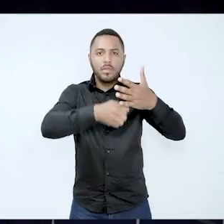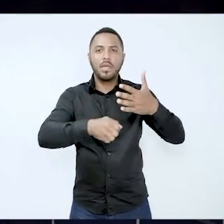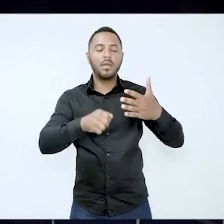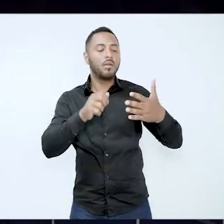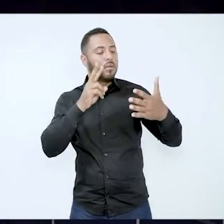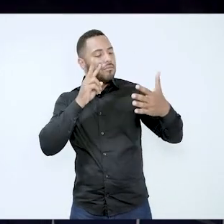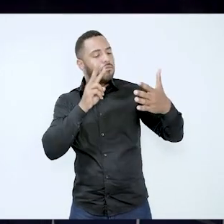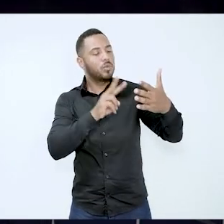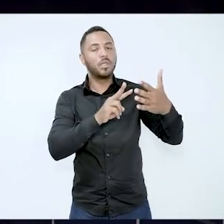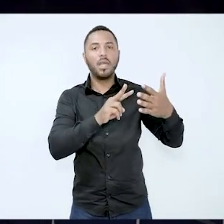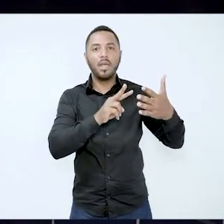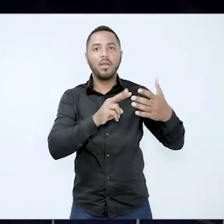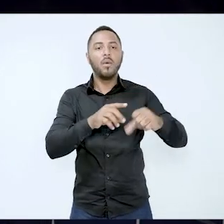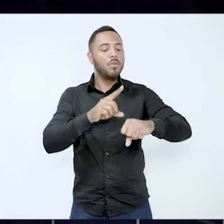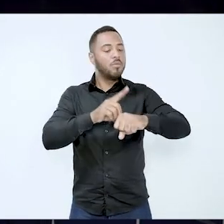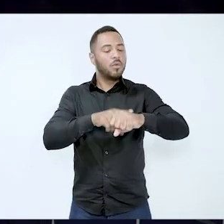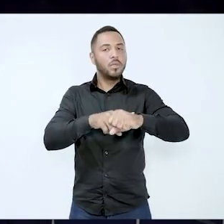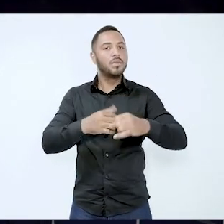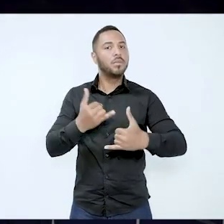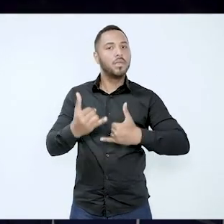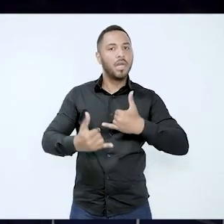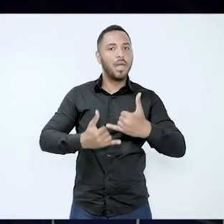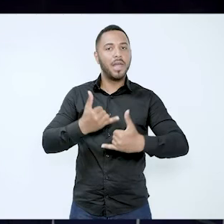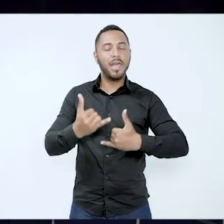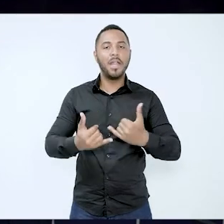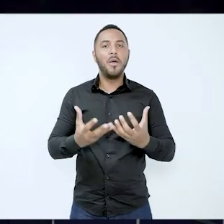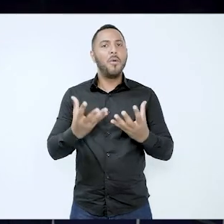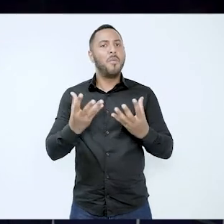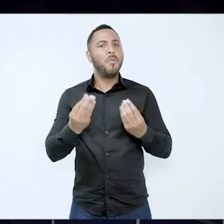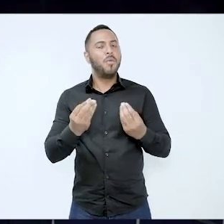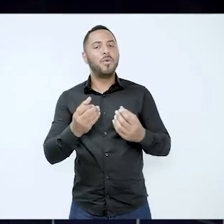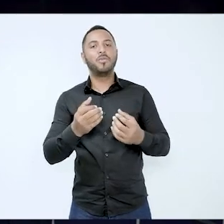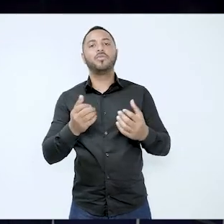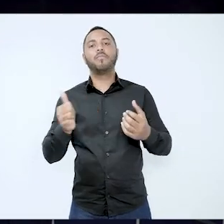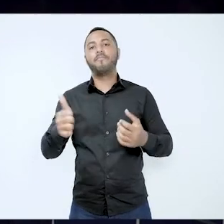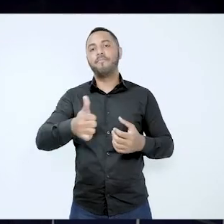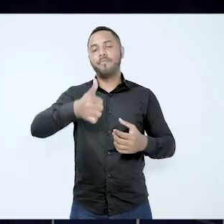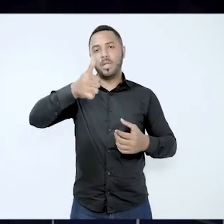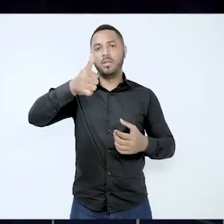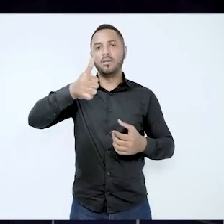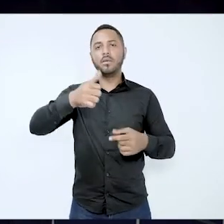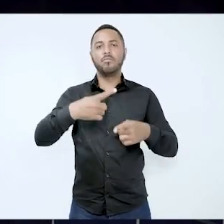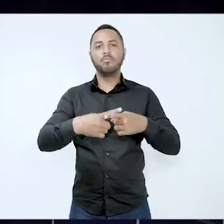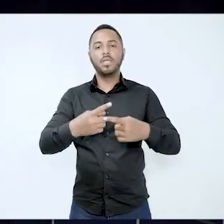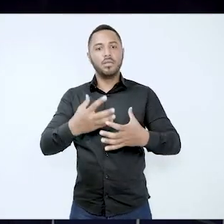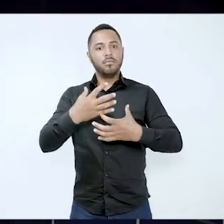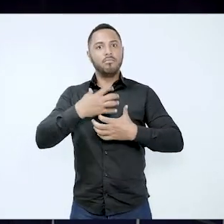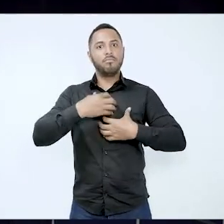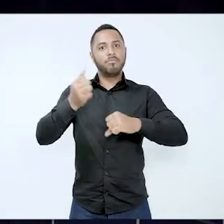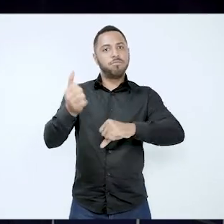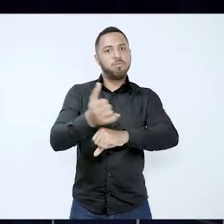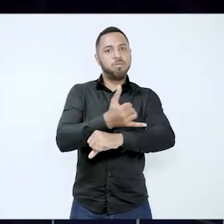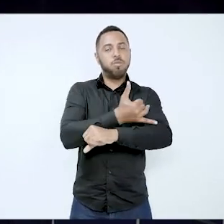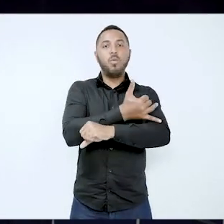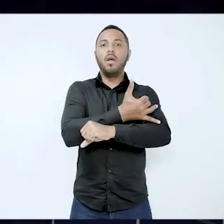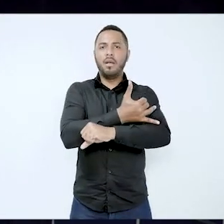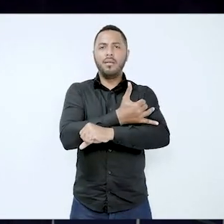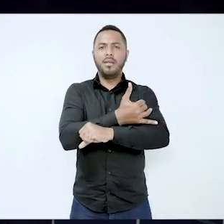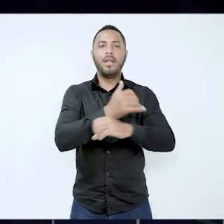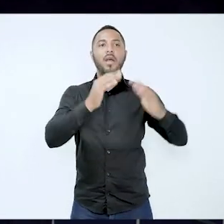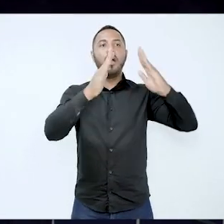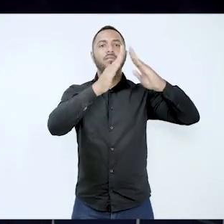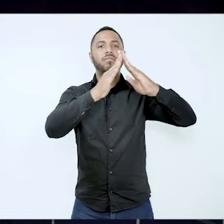vai falar que esse momento de brincadeira era algo que provocava bastante emoção, né? Provocava histeria.